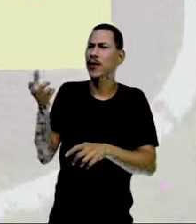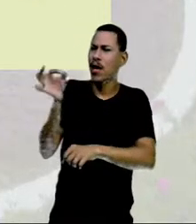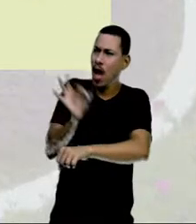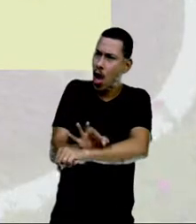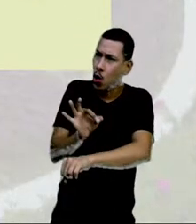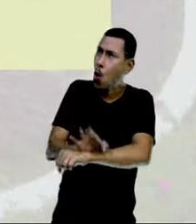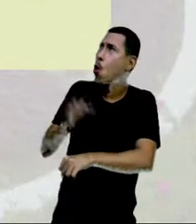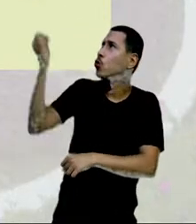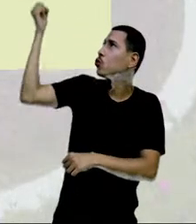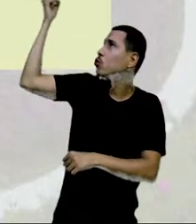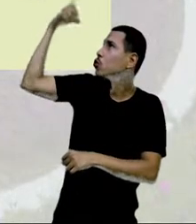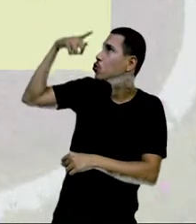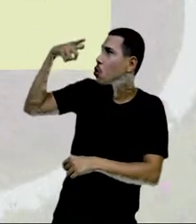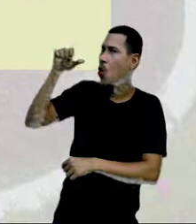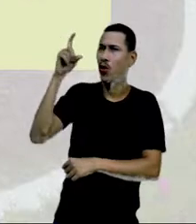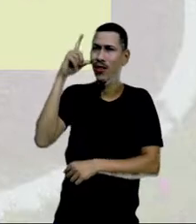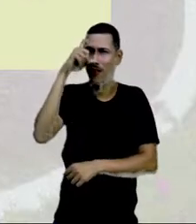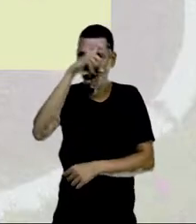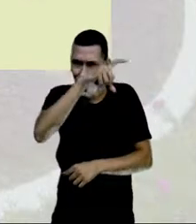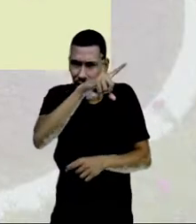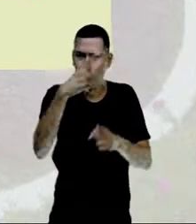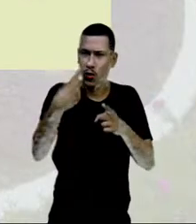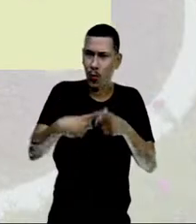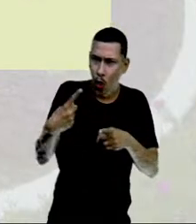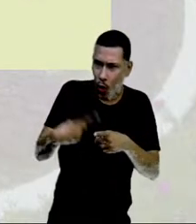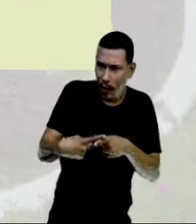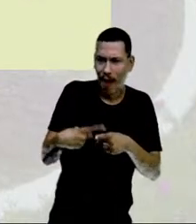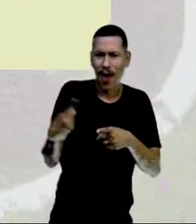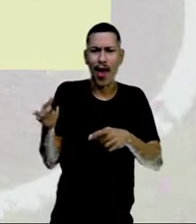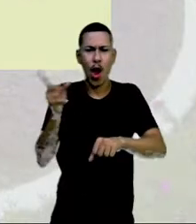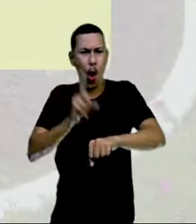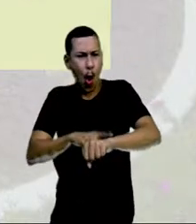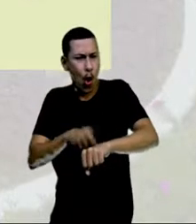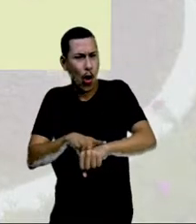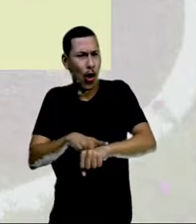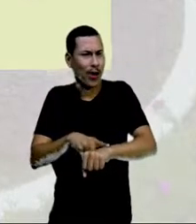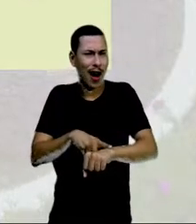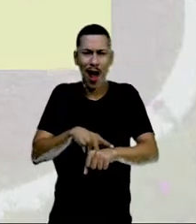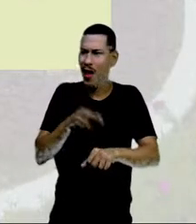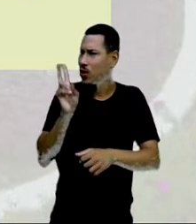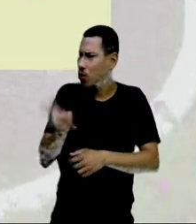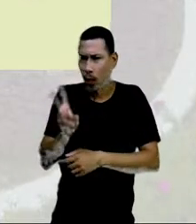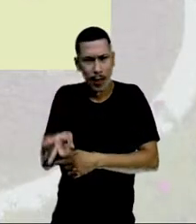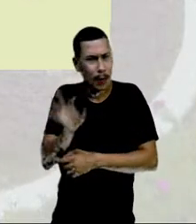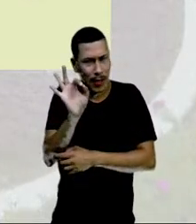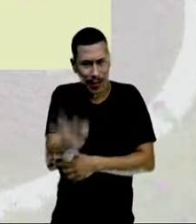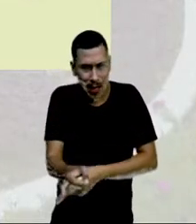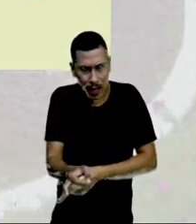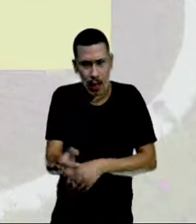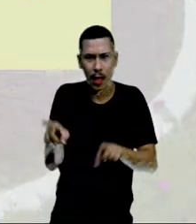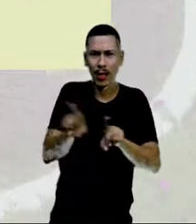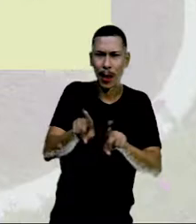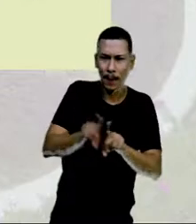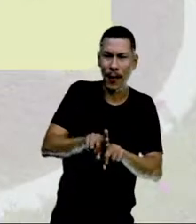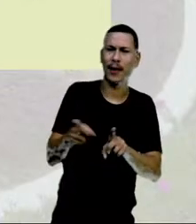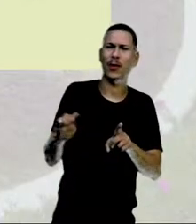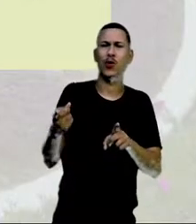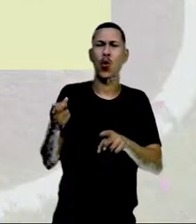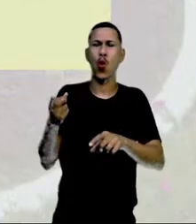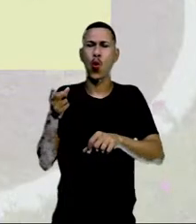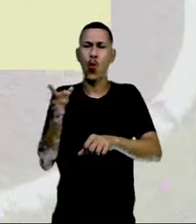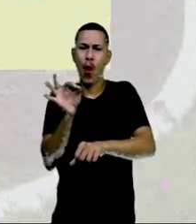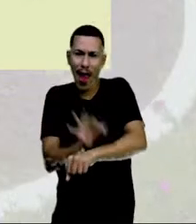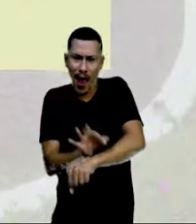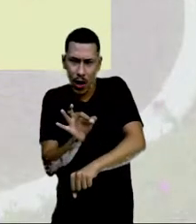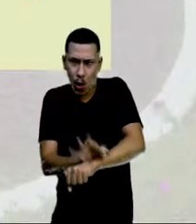da época do ano. Então, mas era uma forma de medir o tempo. Também tinha ampulheta, tá certo? Que